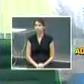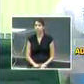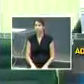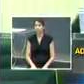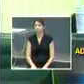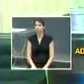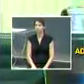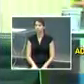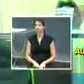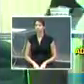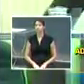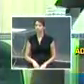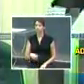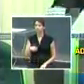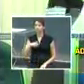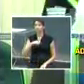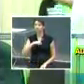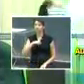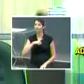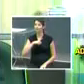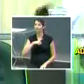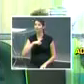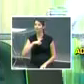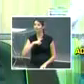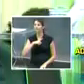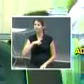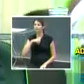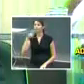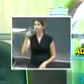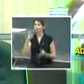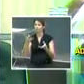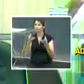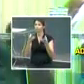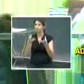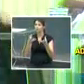A propósito no sofrimento, irmão.